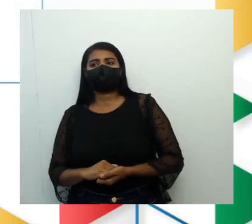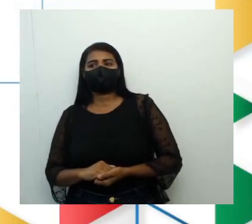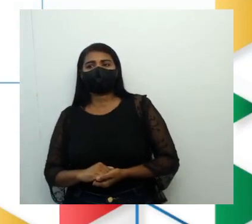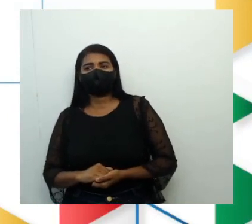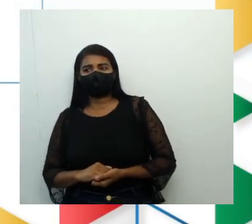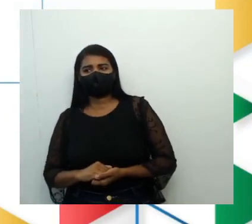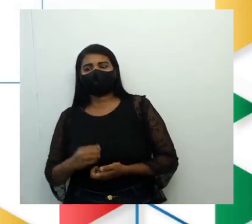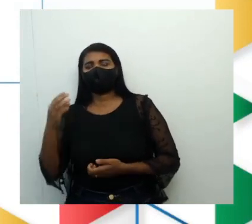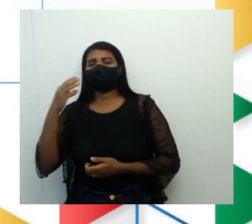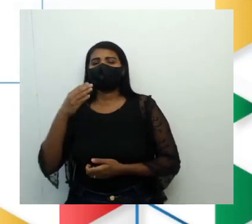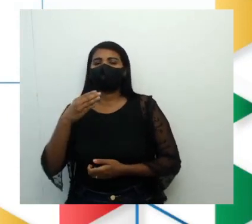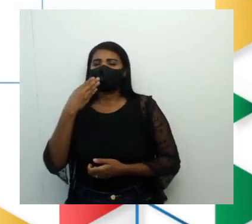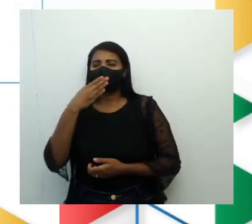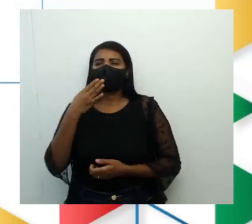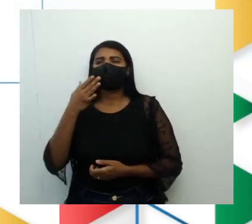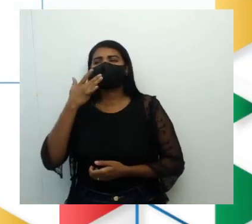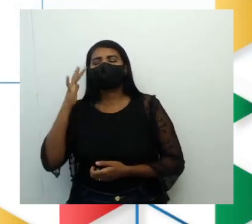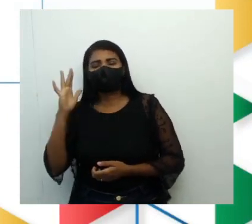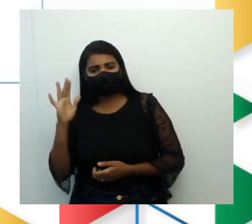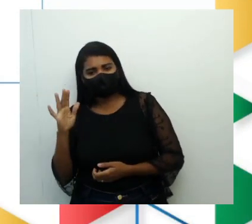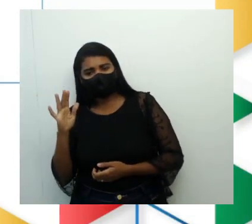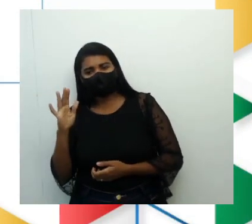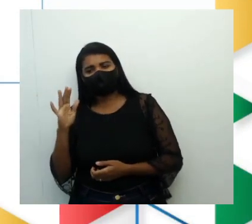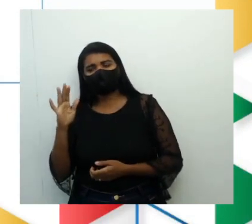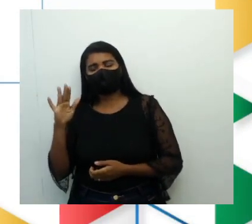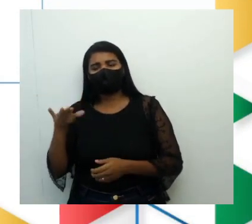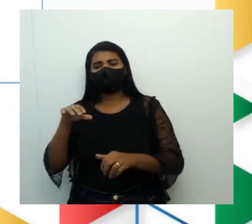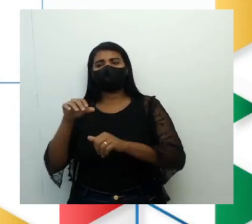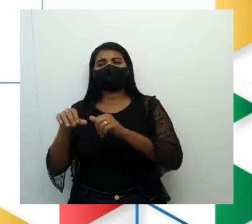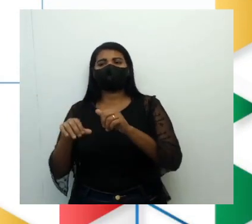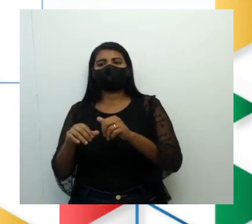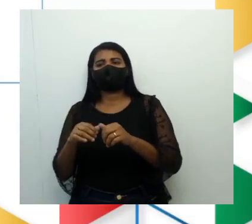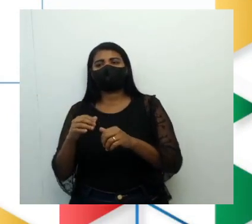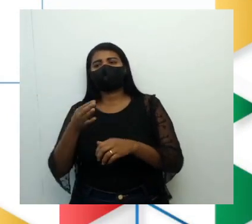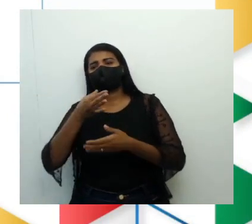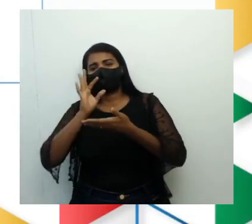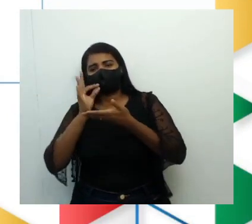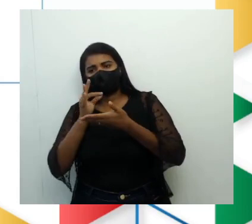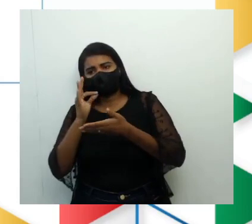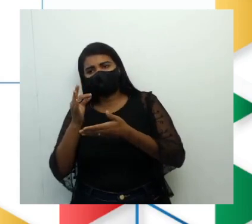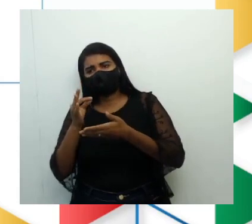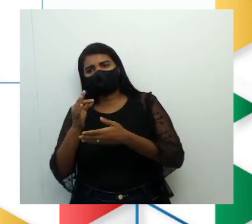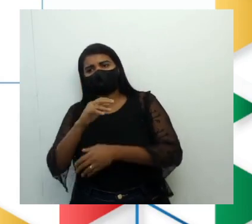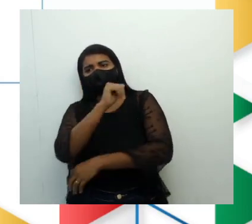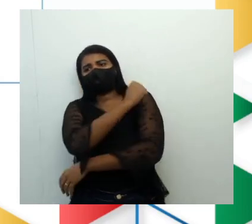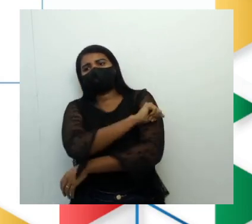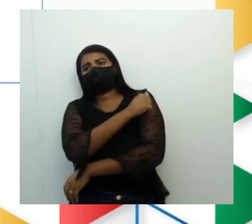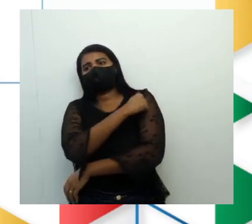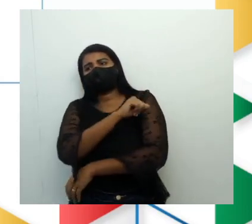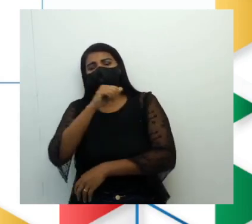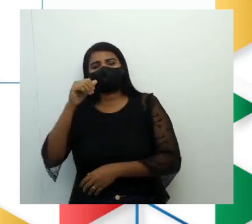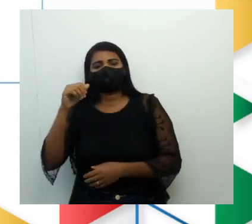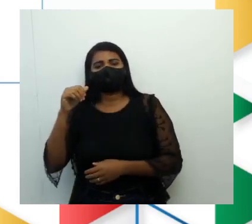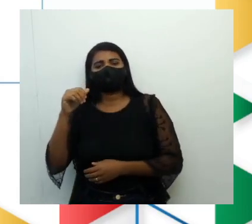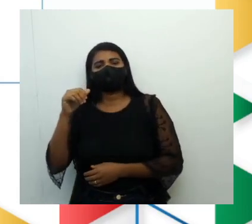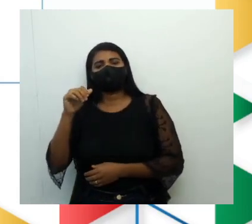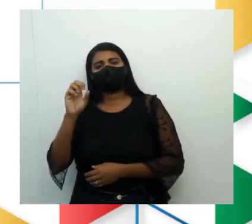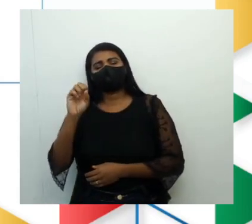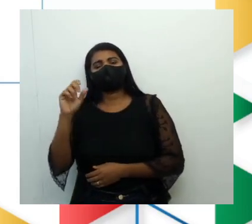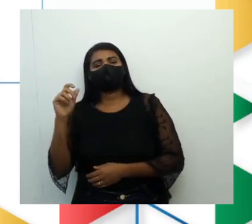Cana-de-açúcar caiu um pouco, ouro e café foi introduzido no atuais estados, que é Rio de Janeiro, Espírito Santo, Minas